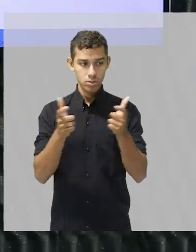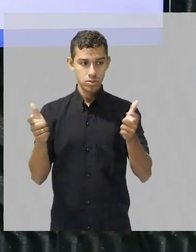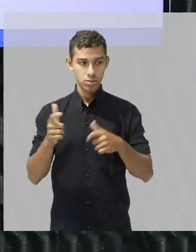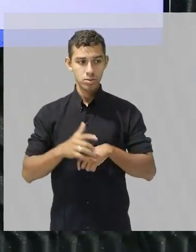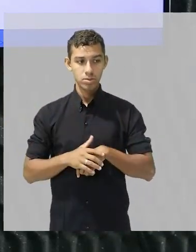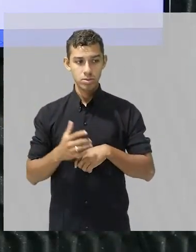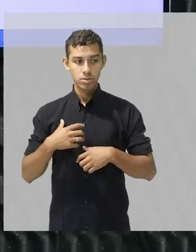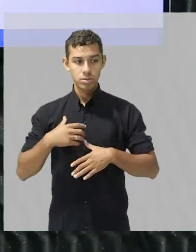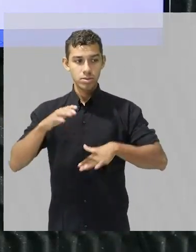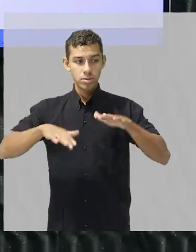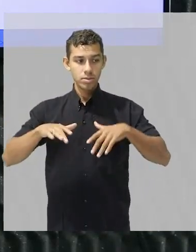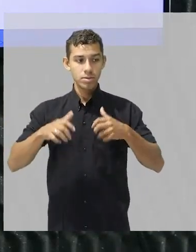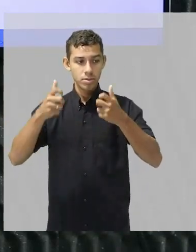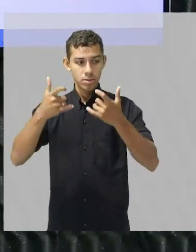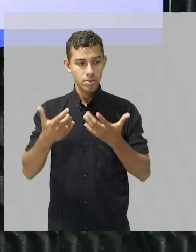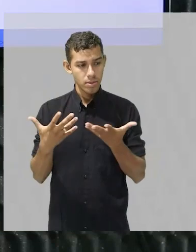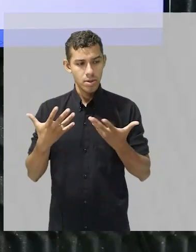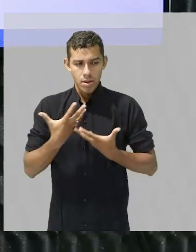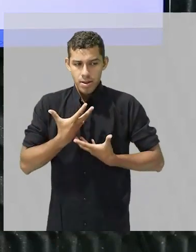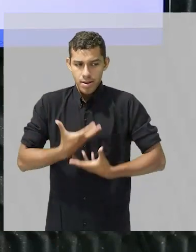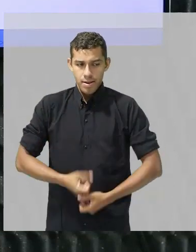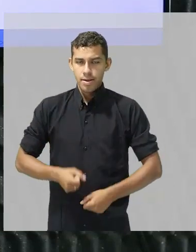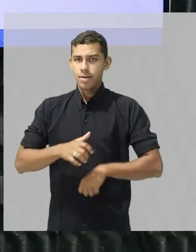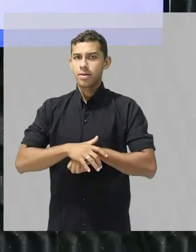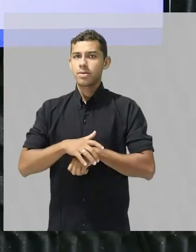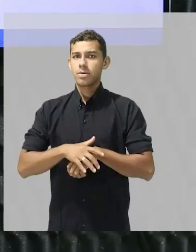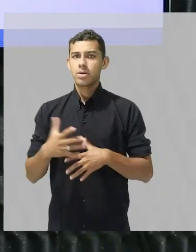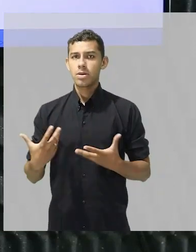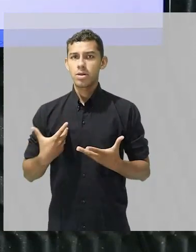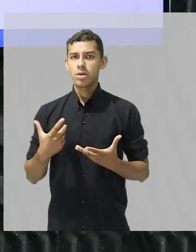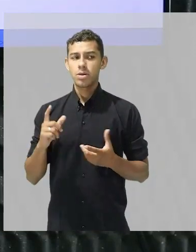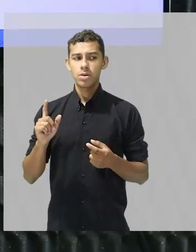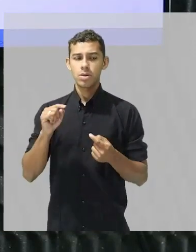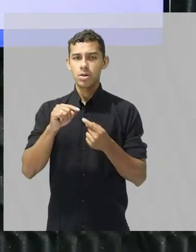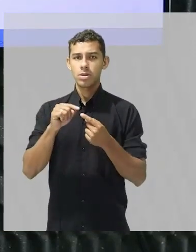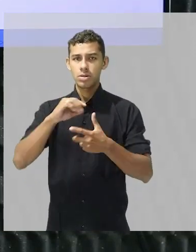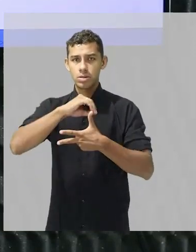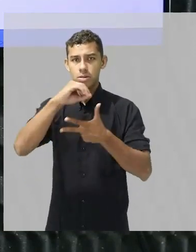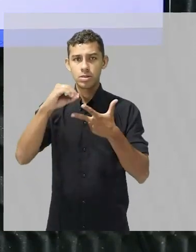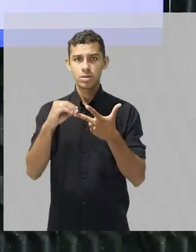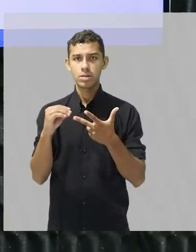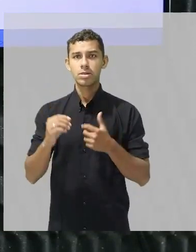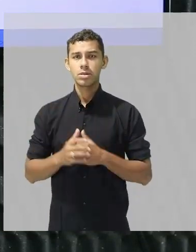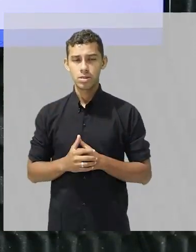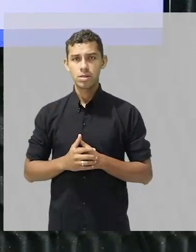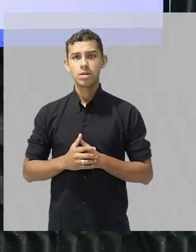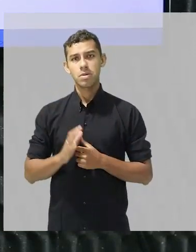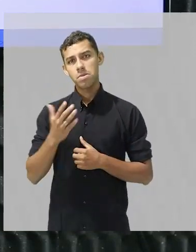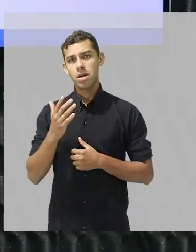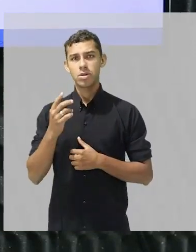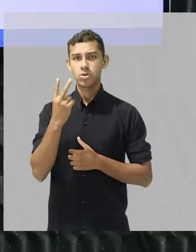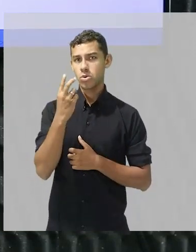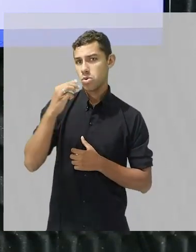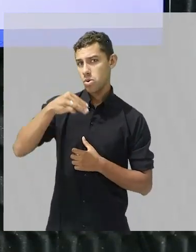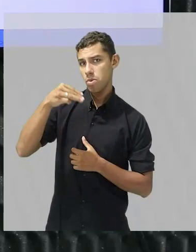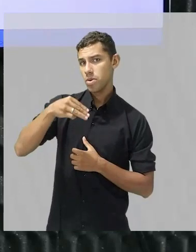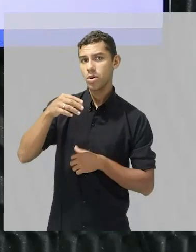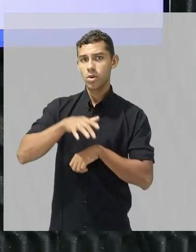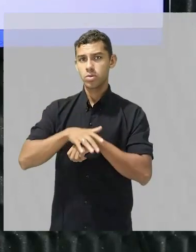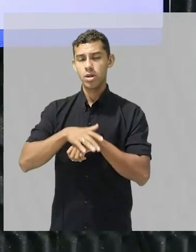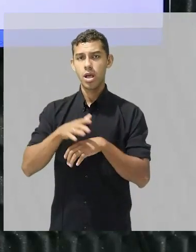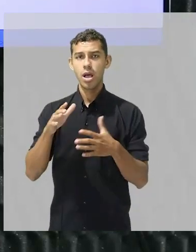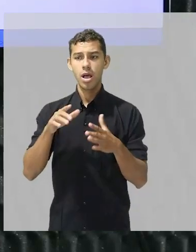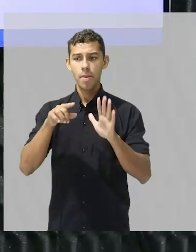coloca um texto muito grande para poder te deixar cansado. Uma questão de Enem, por exemplo, a gente tem aí cerca de 2 minutos para responder